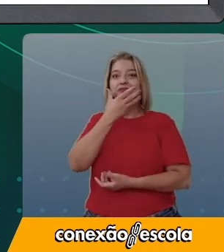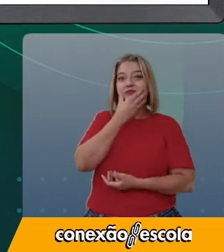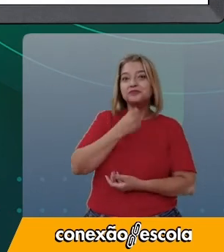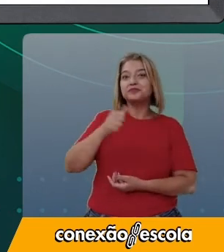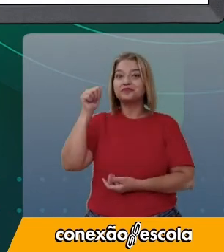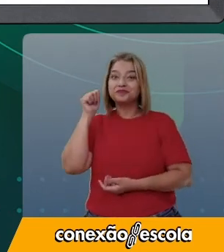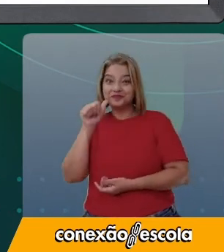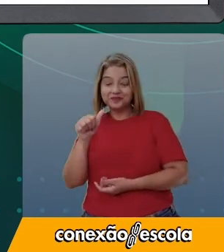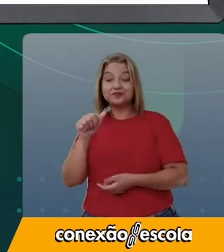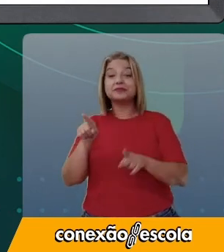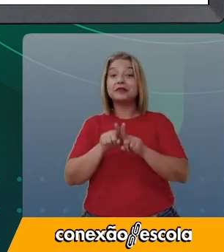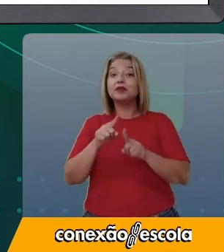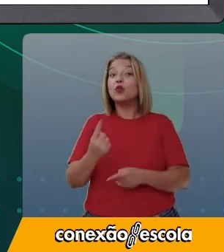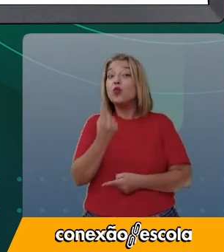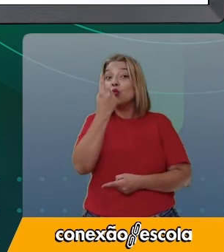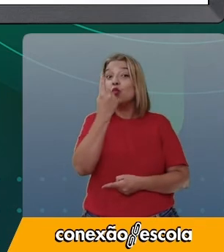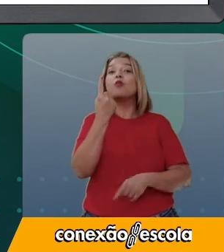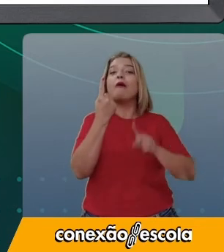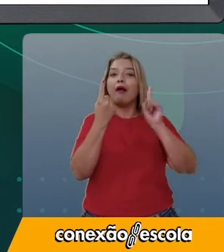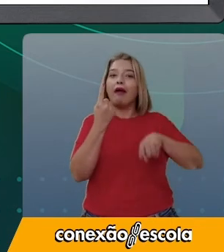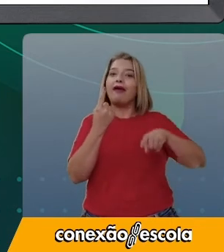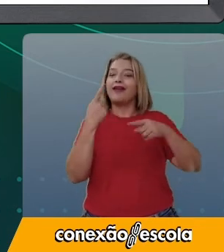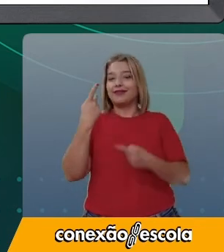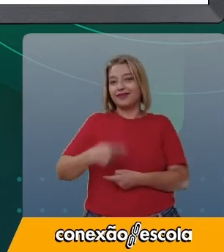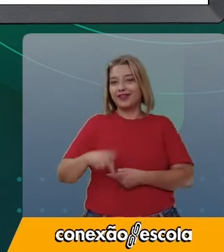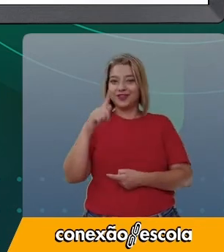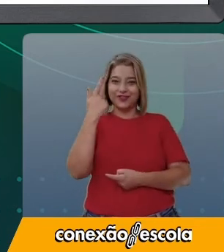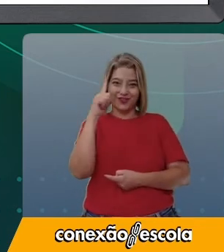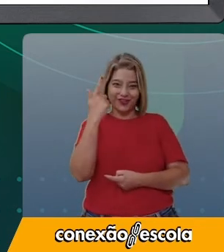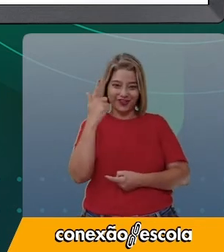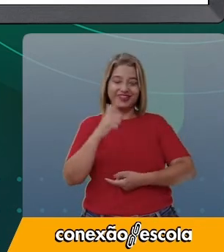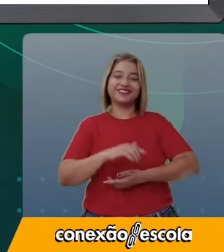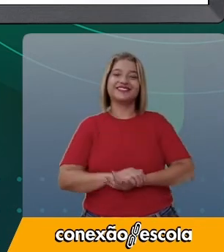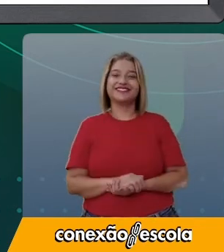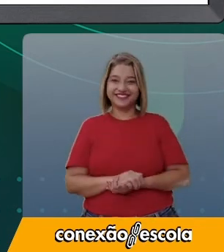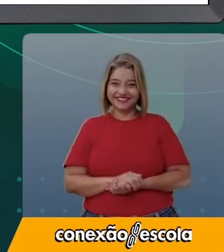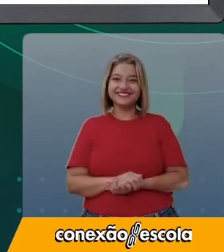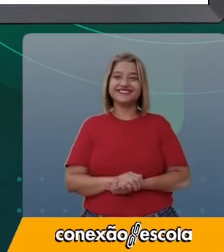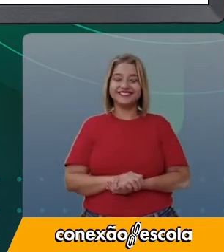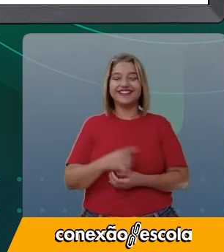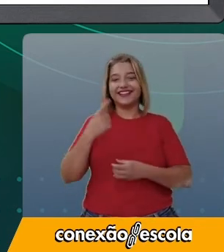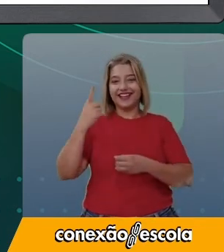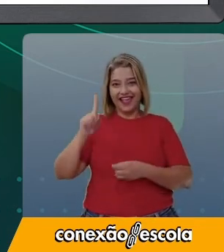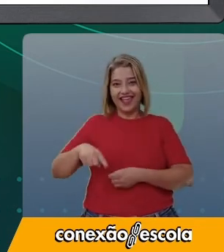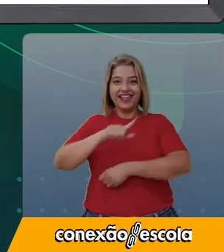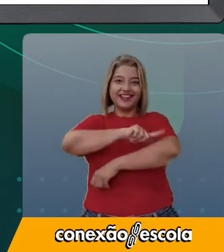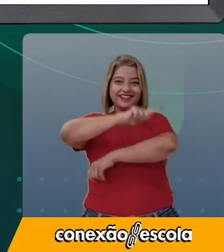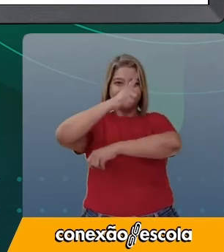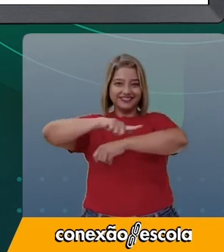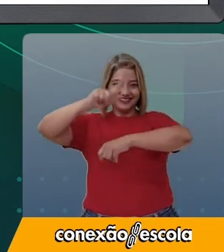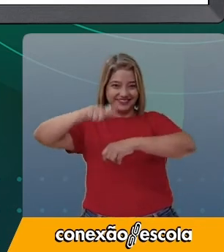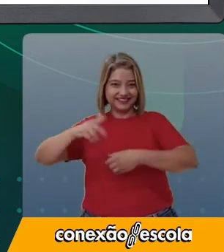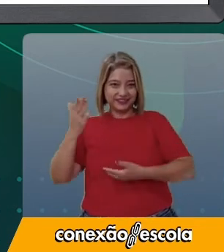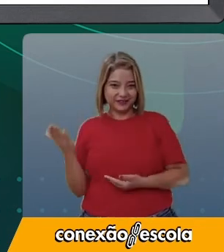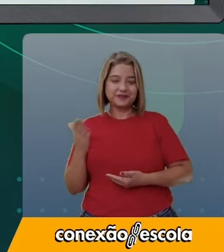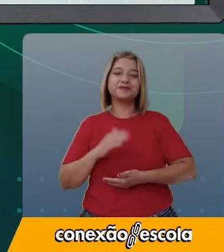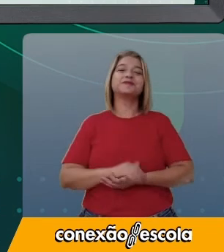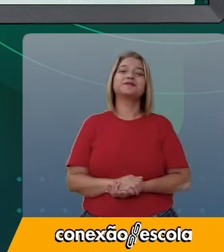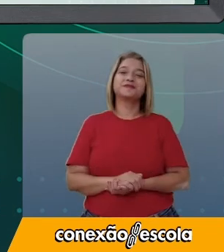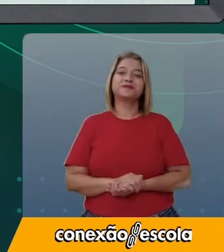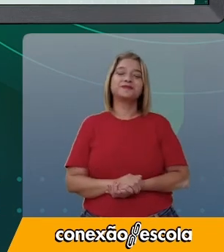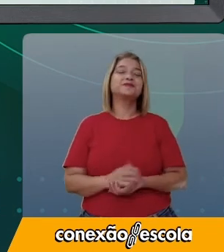poetisas, inclusive uma poetisa goiana, aqui da cidade de Goiás. E